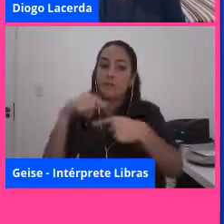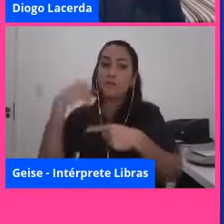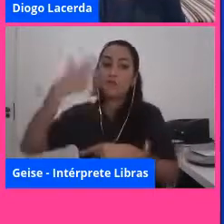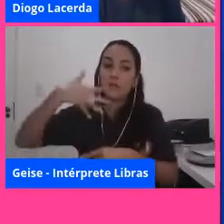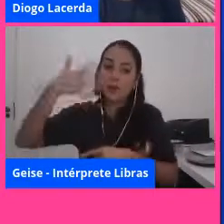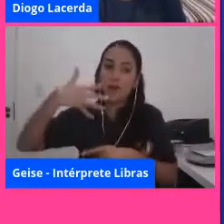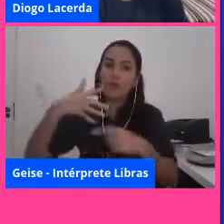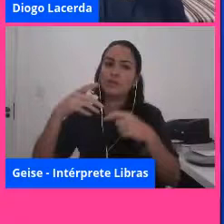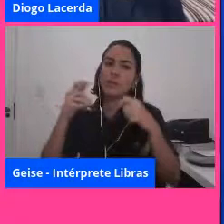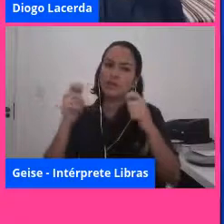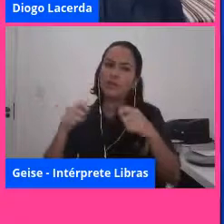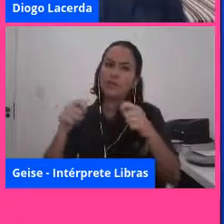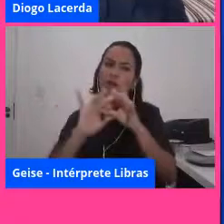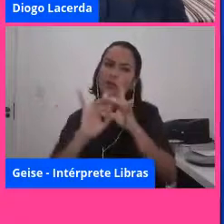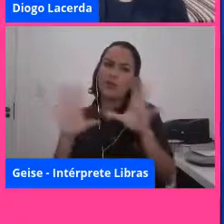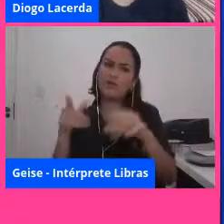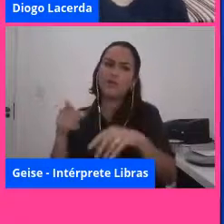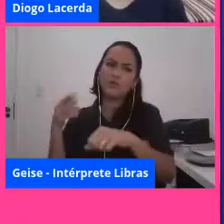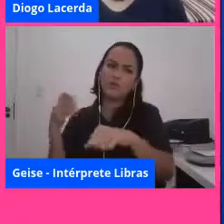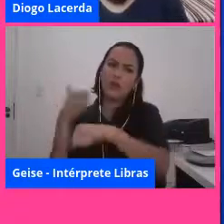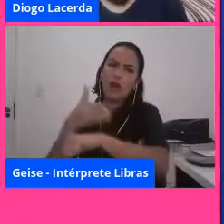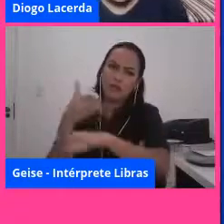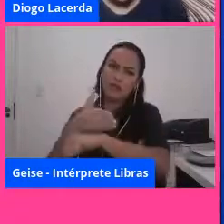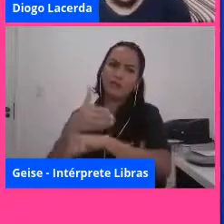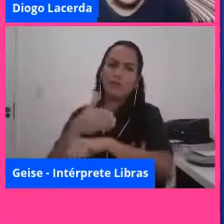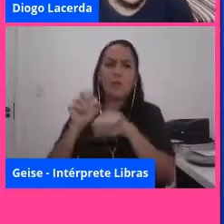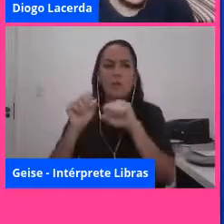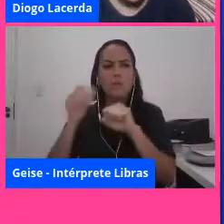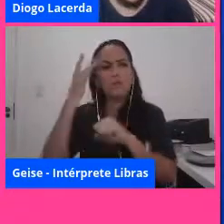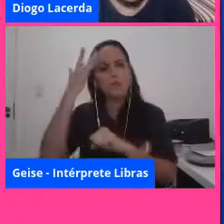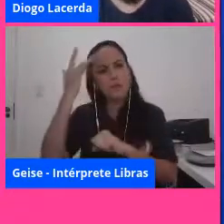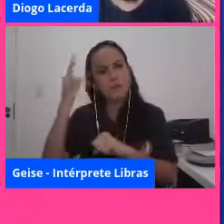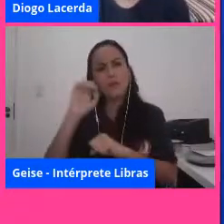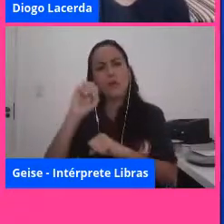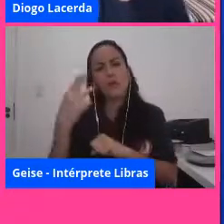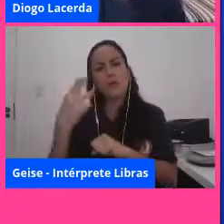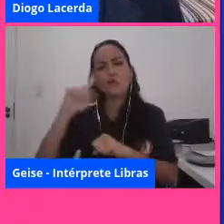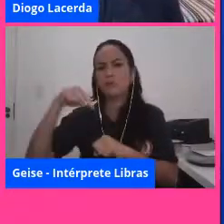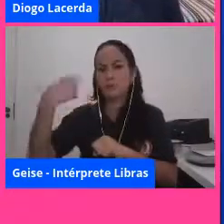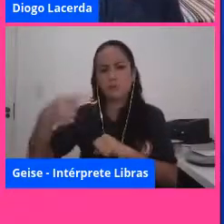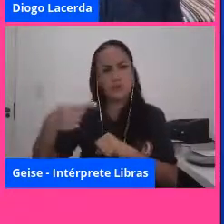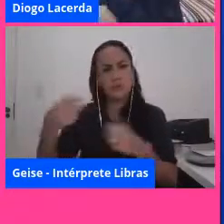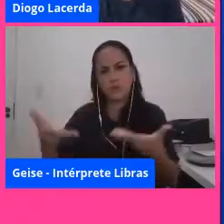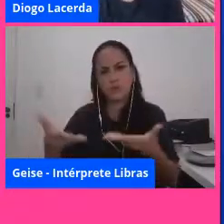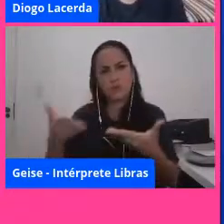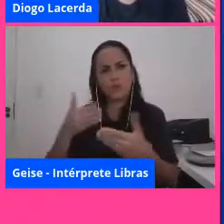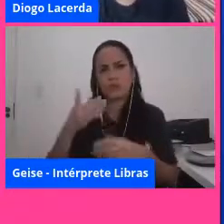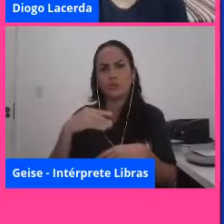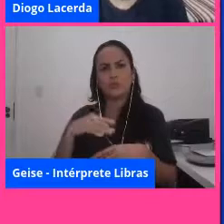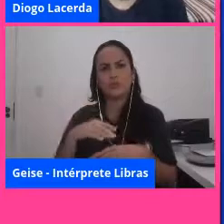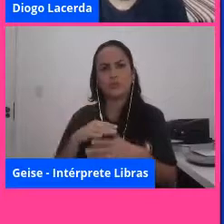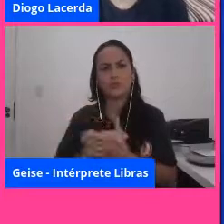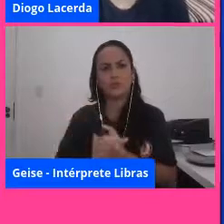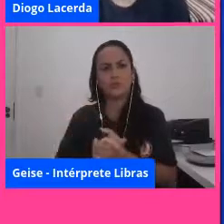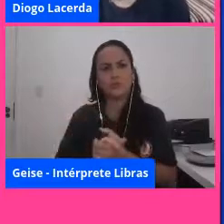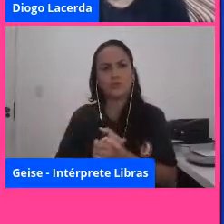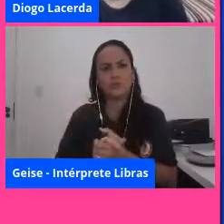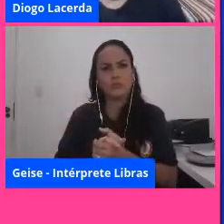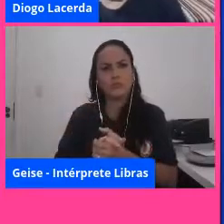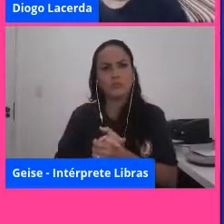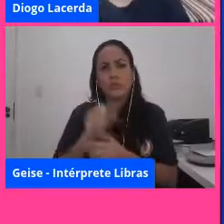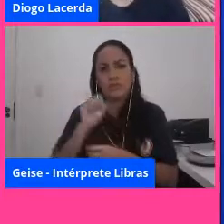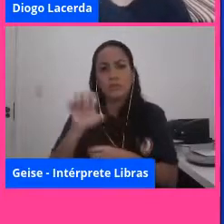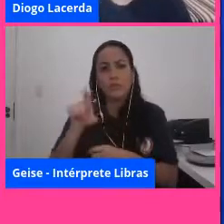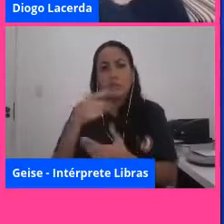Você pode, inclusive, vê-la amanhã ou mais tarde, essa oficina vai estar disponível. Então, se você perdeu alguma parte